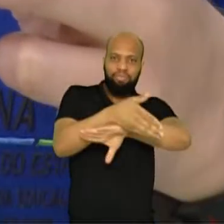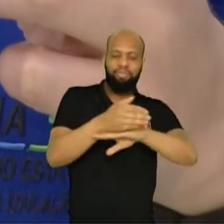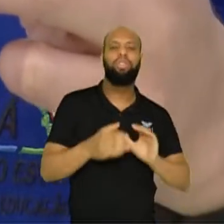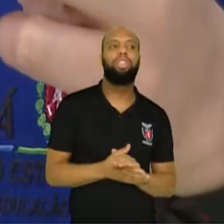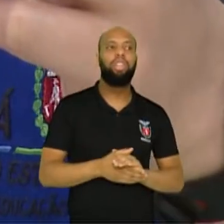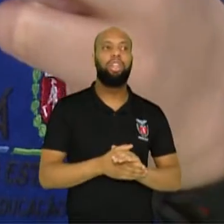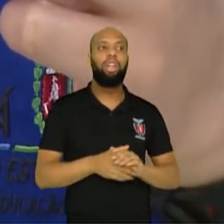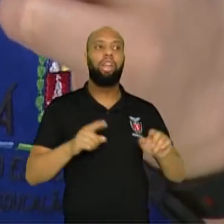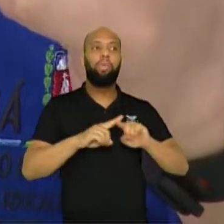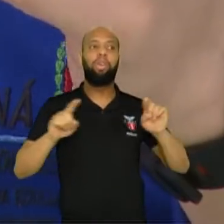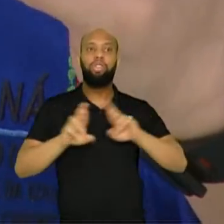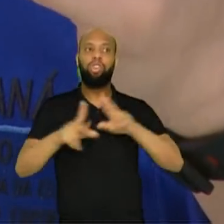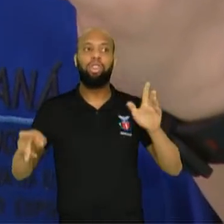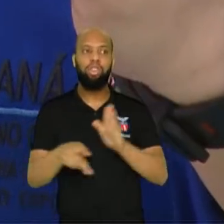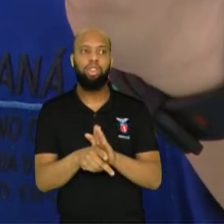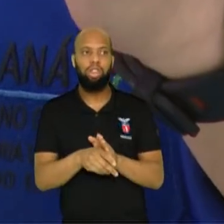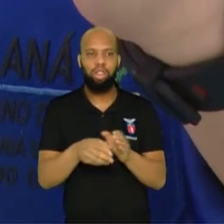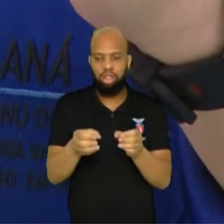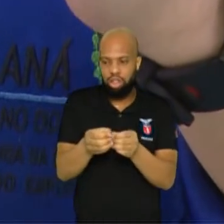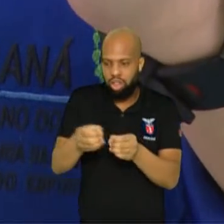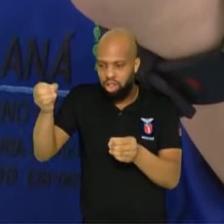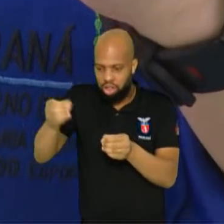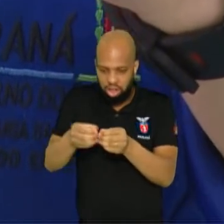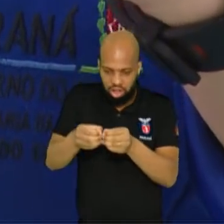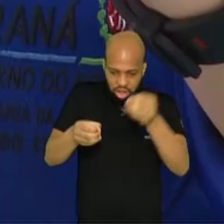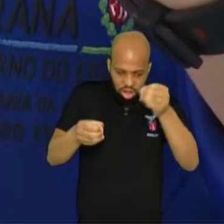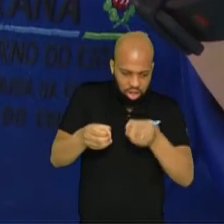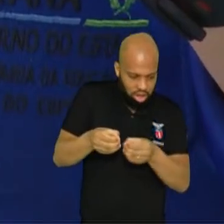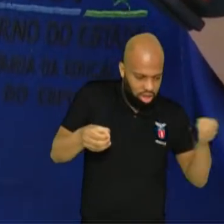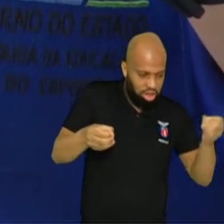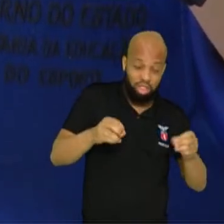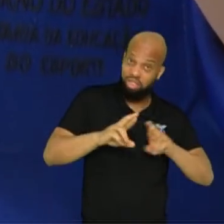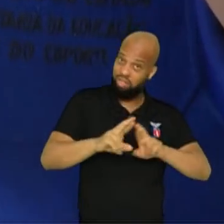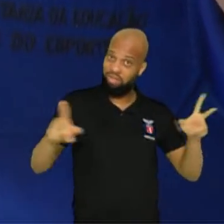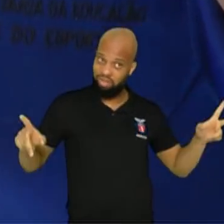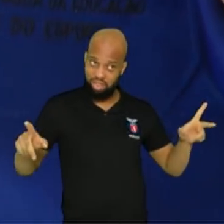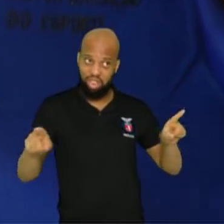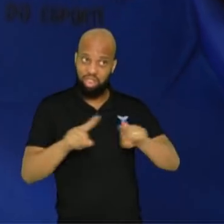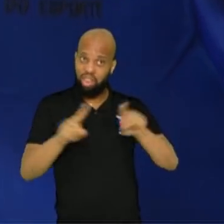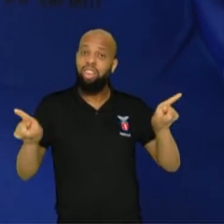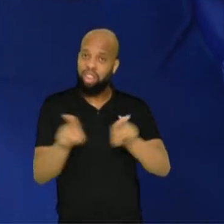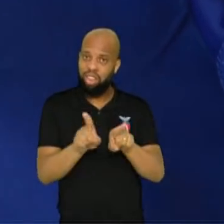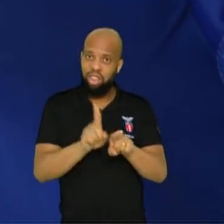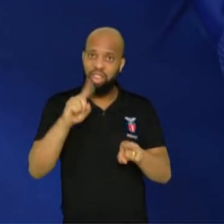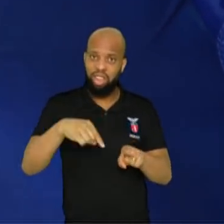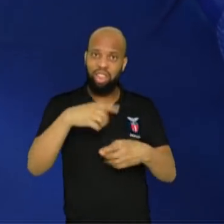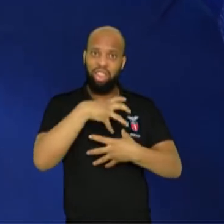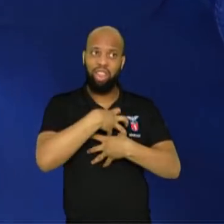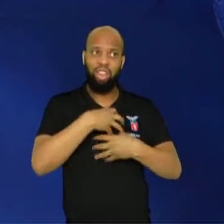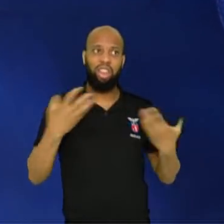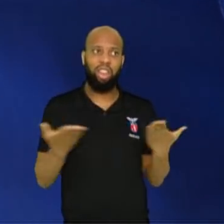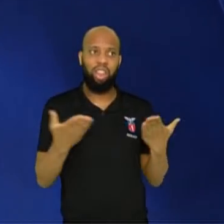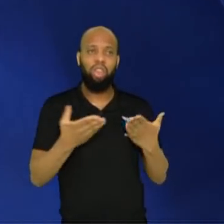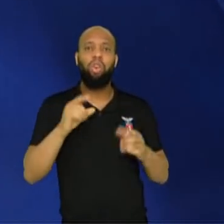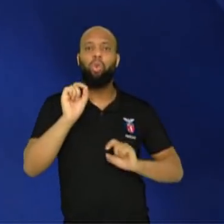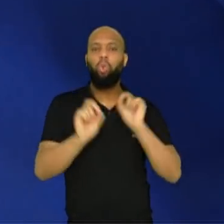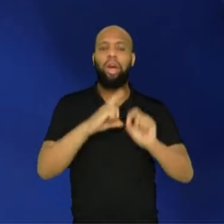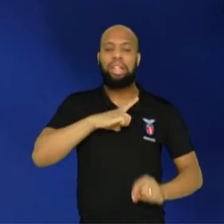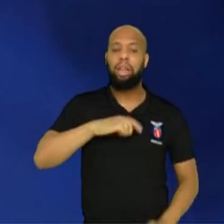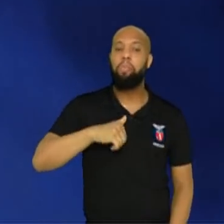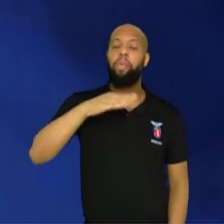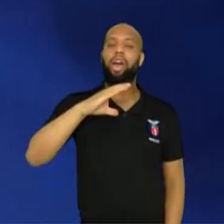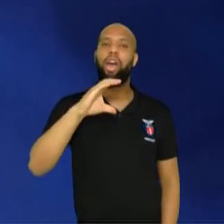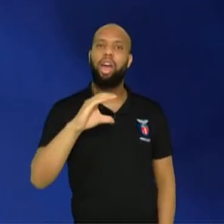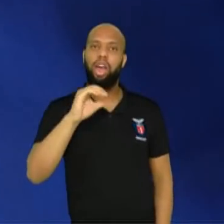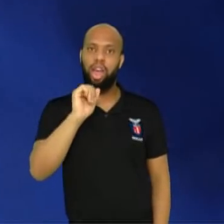Diferente dessa outra esponja aqui, ó, que é uma esponja que tem uma concentração de calcário um pouco maior. Então ela já